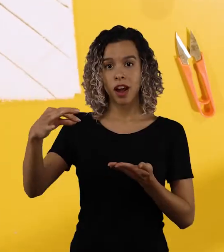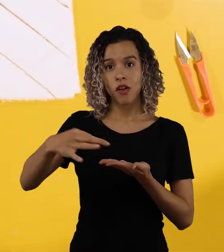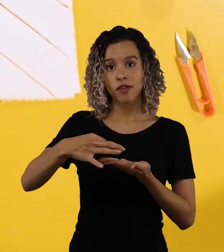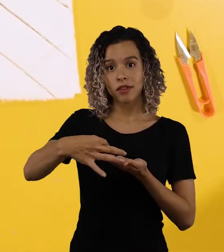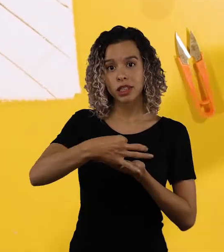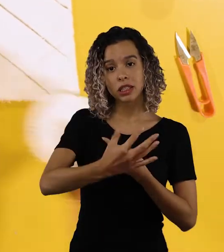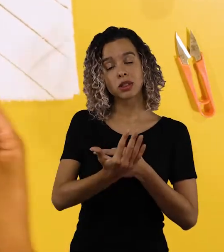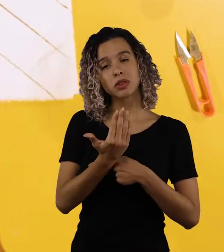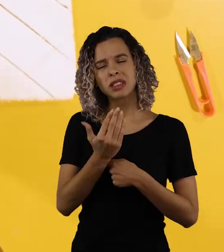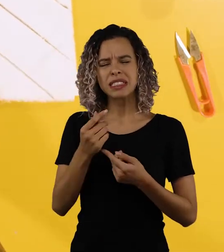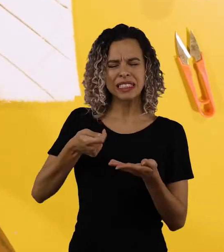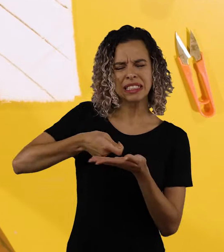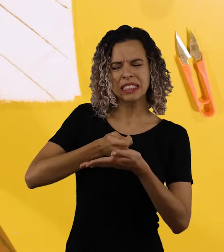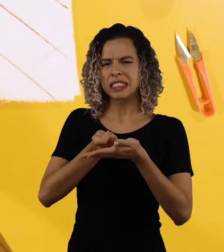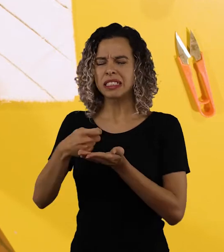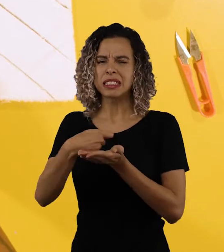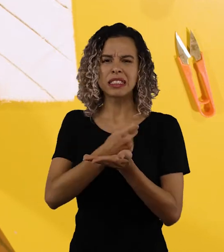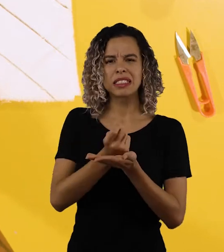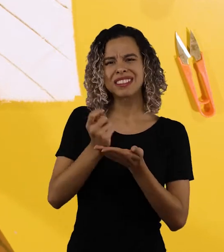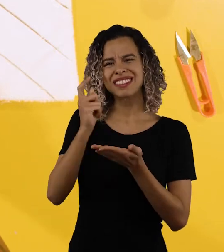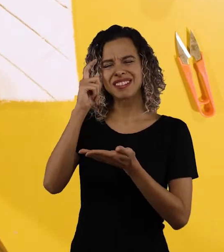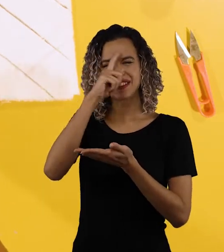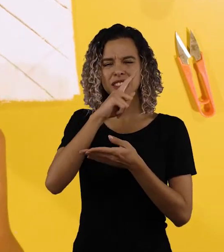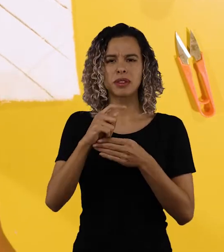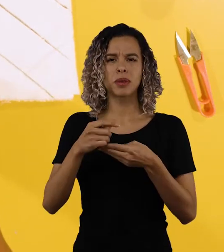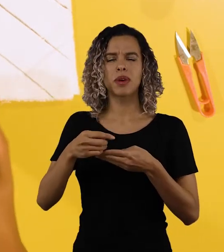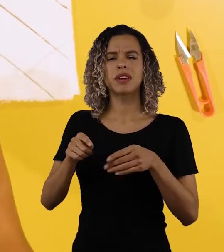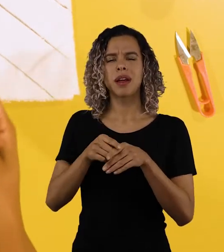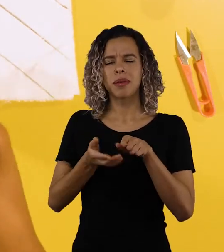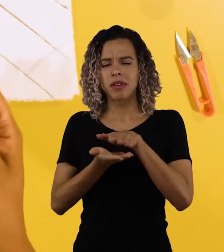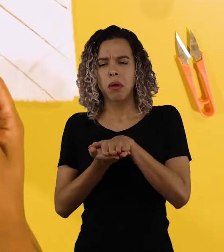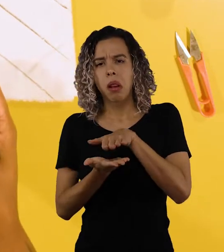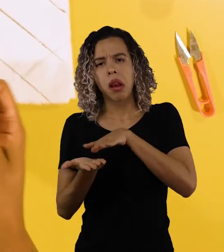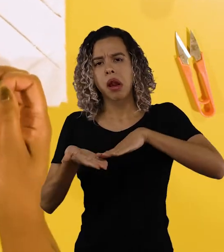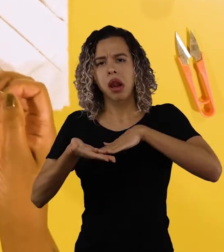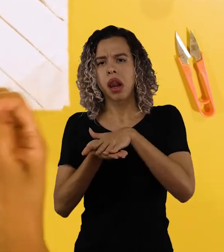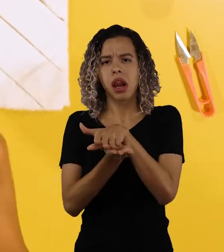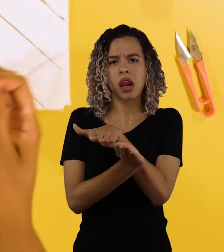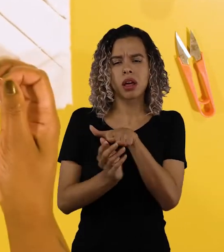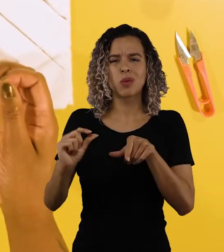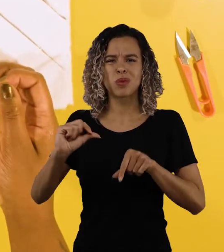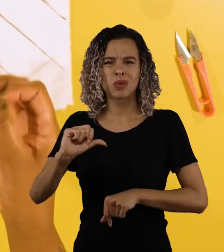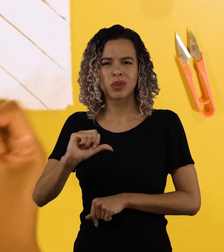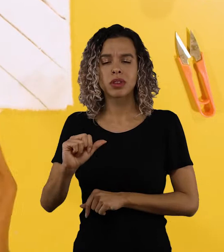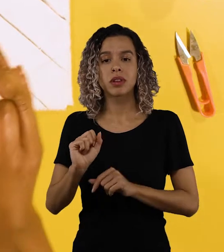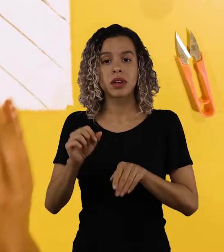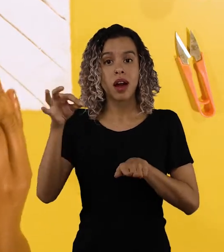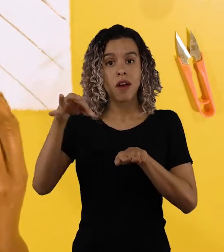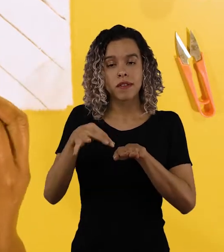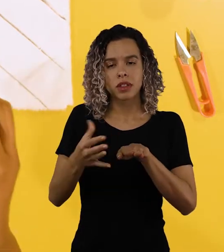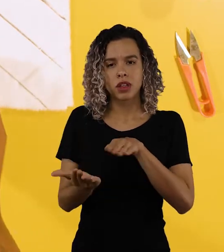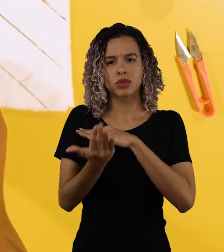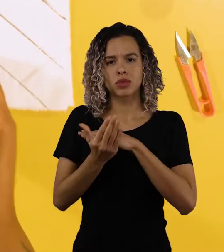Nesse momento, a gente pode utilizar o alfinete. Se você sentir dificuldade e sentir que o tecido